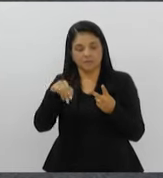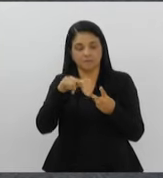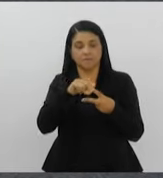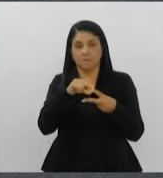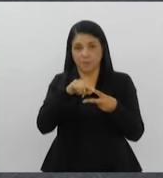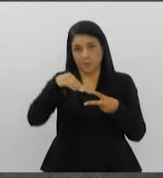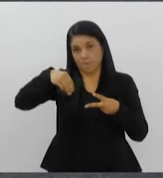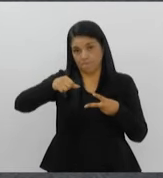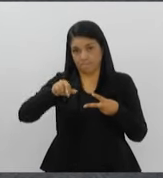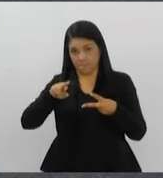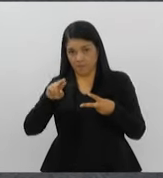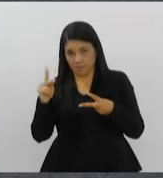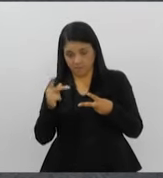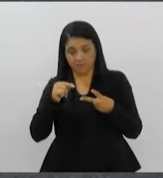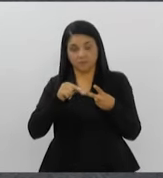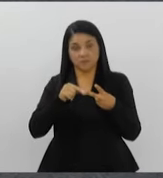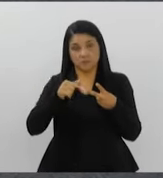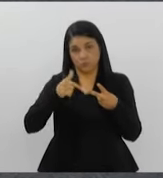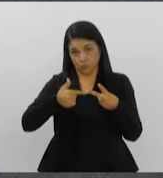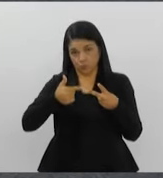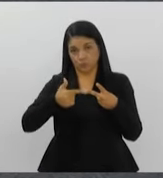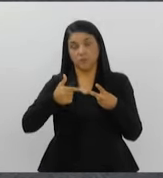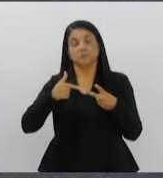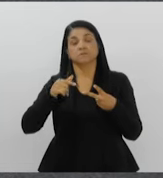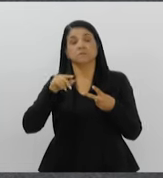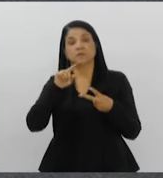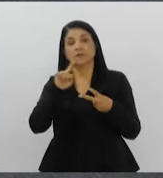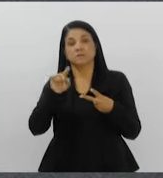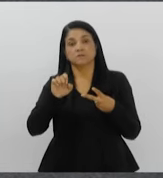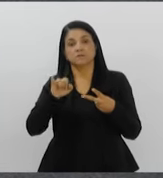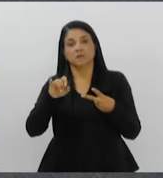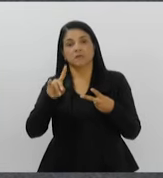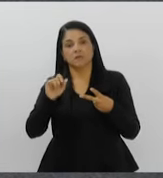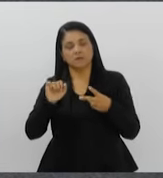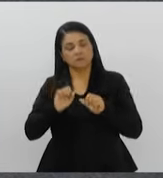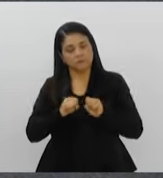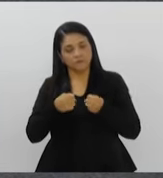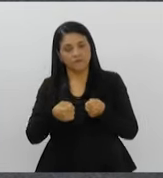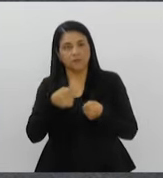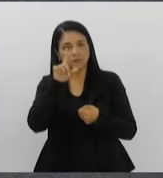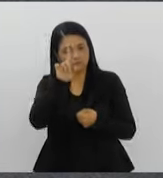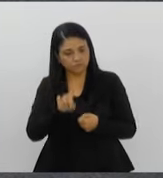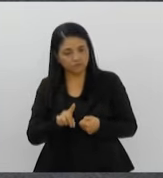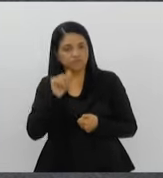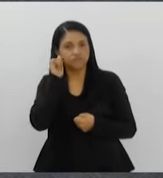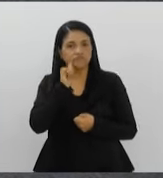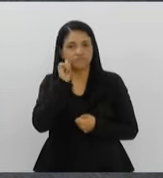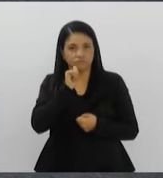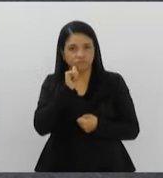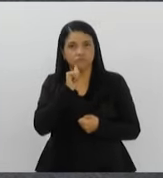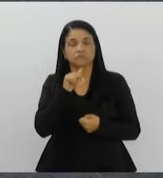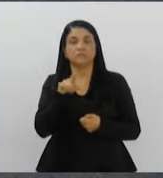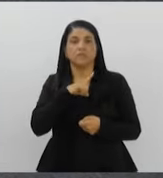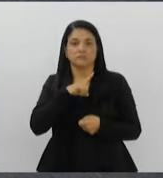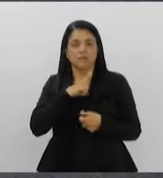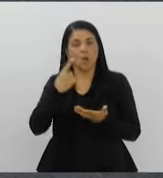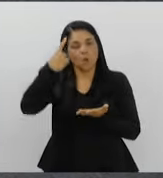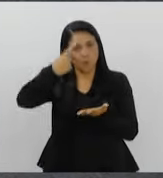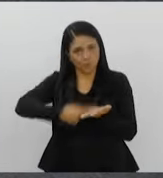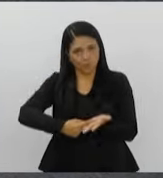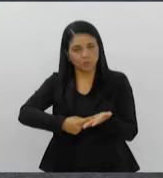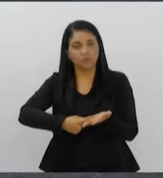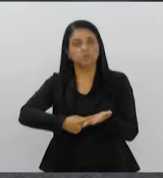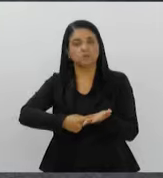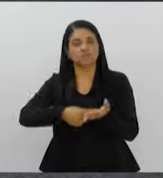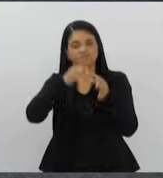feito um trabalho também há algum tempo aqui na Assembleia Legislativa em defesa das mulheres e que sei que terá aí o compromisso,